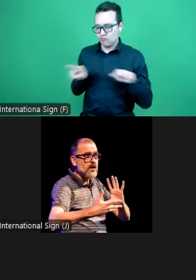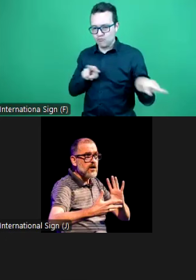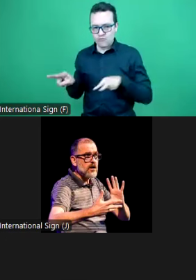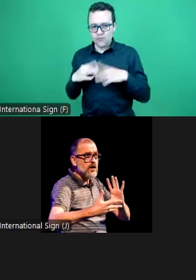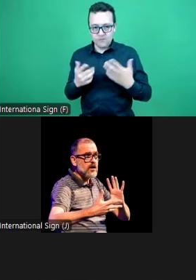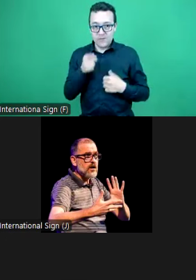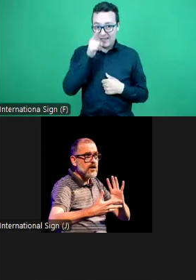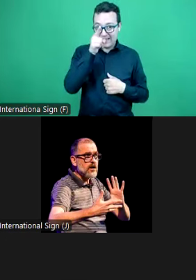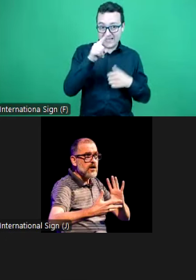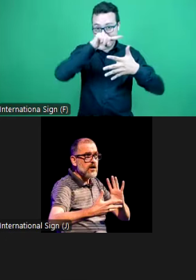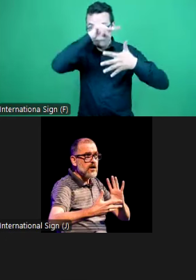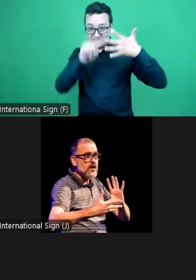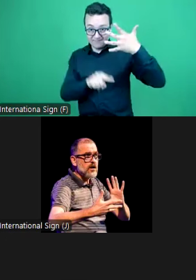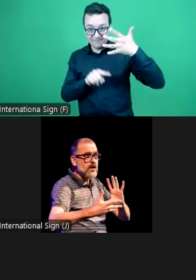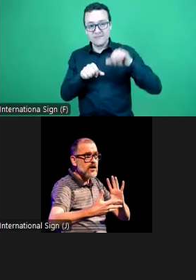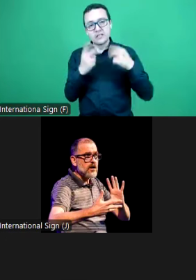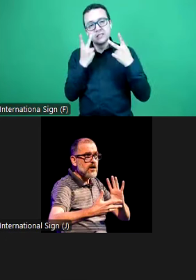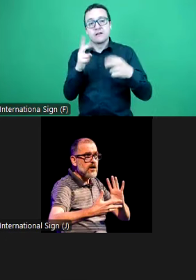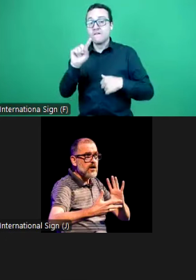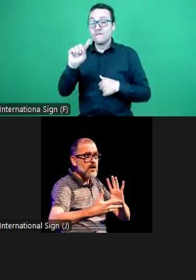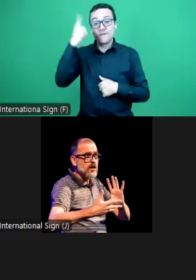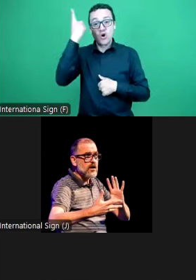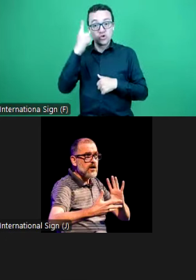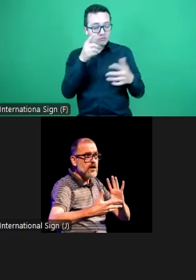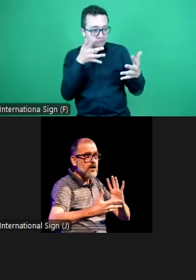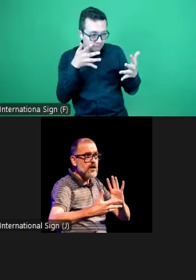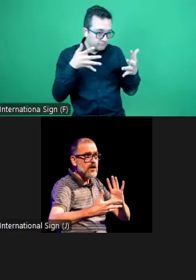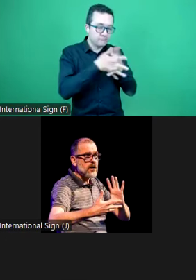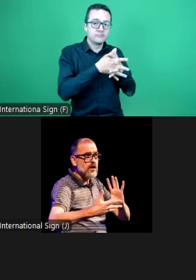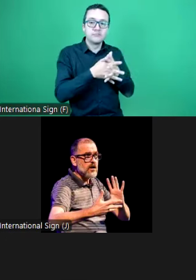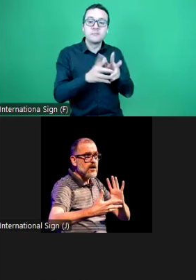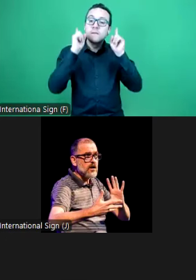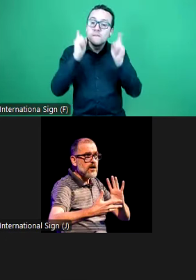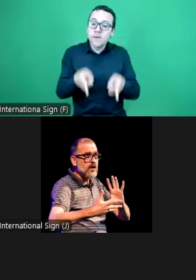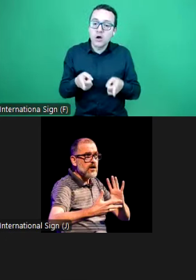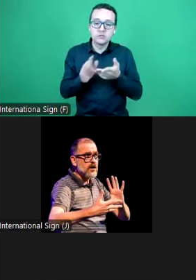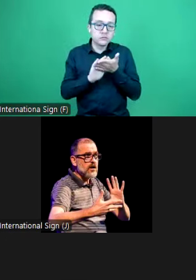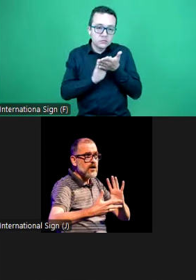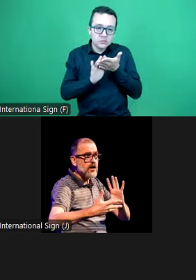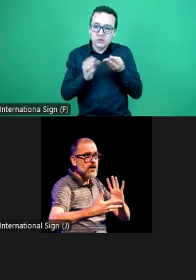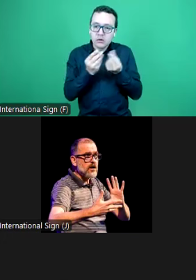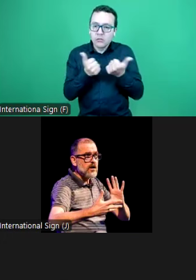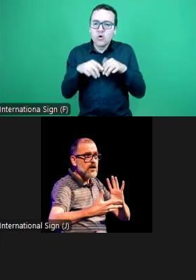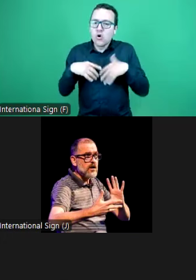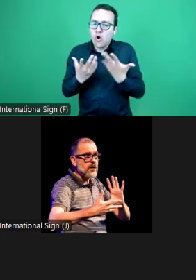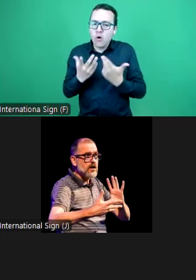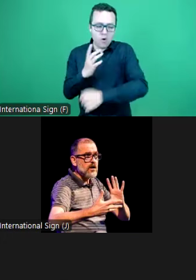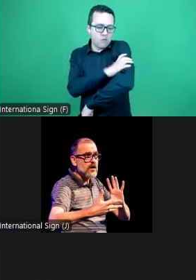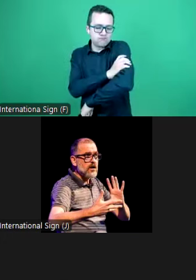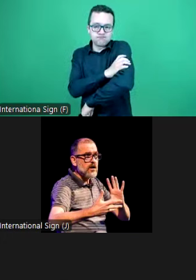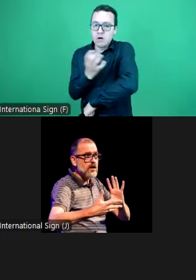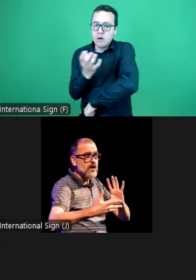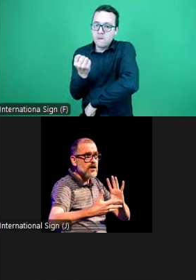Hearts. Nesse diagnóstico, o primeiro pilar de intervenção, tínhamos que resolver